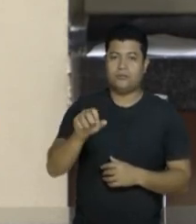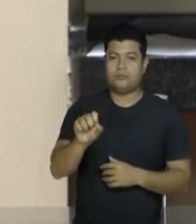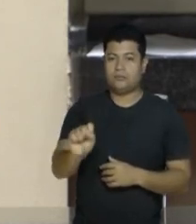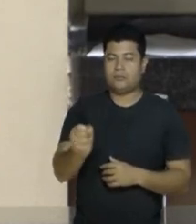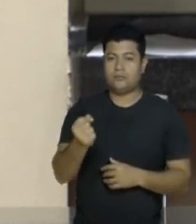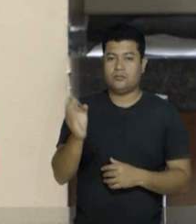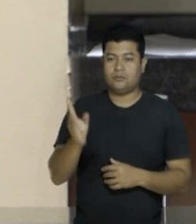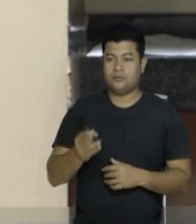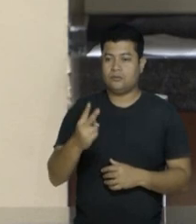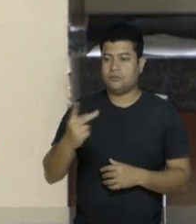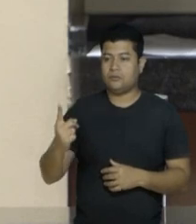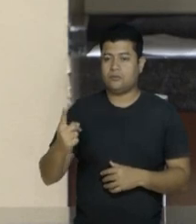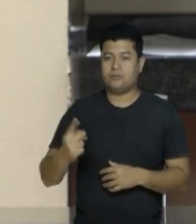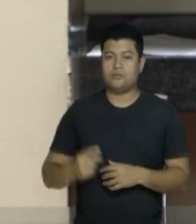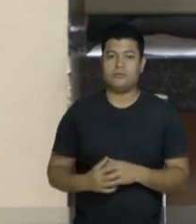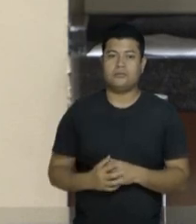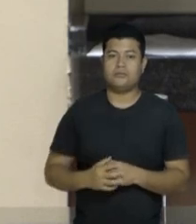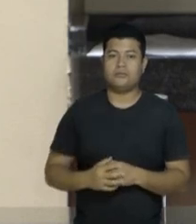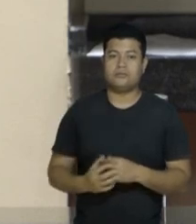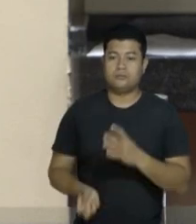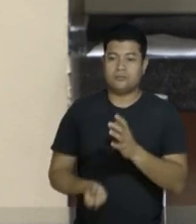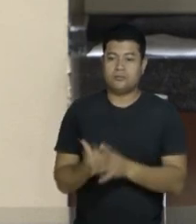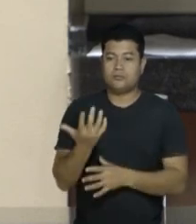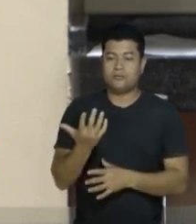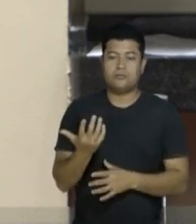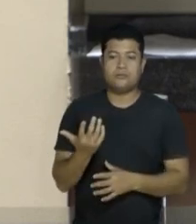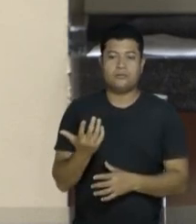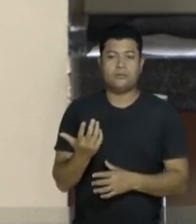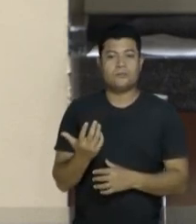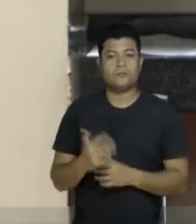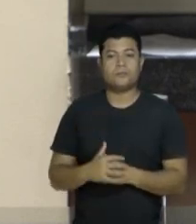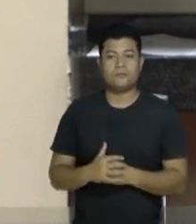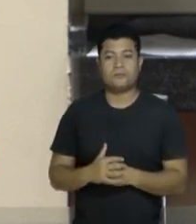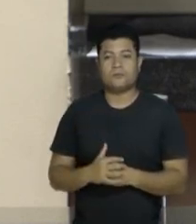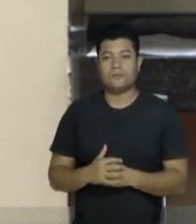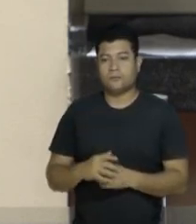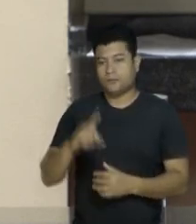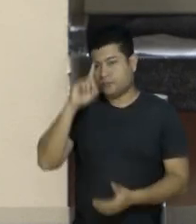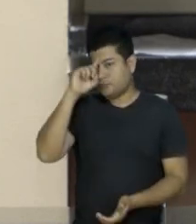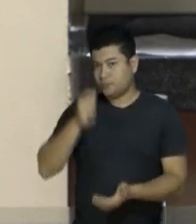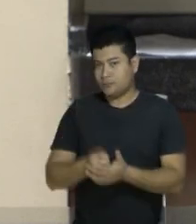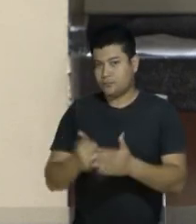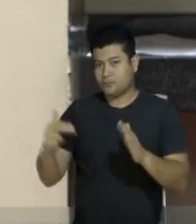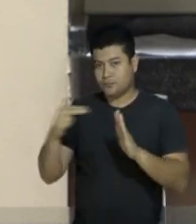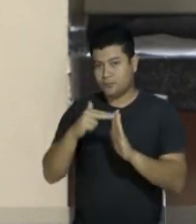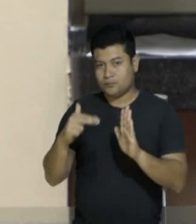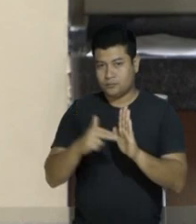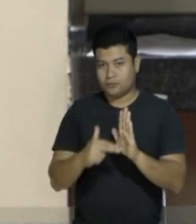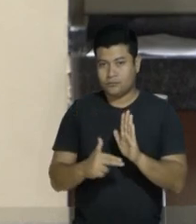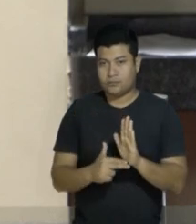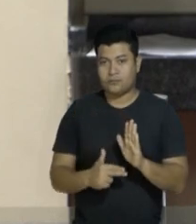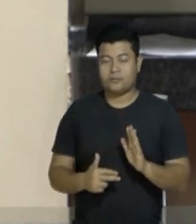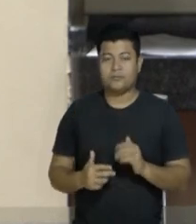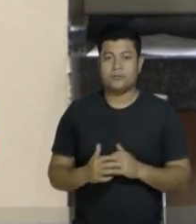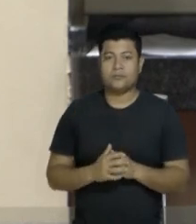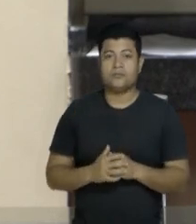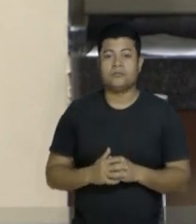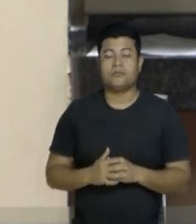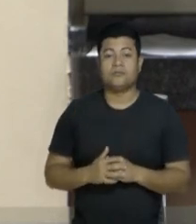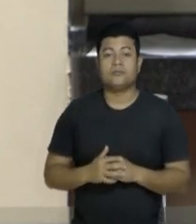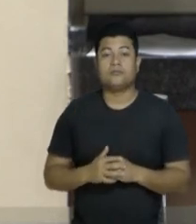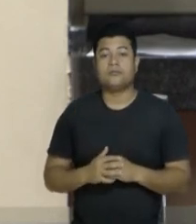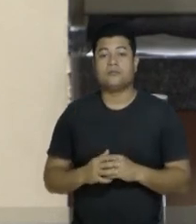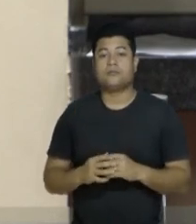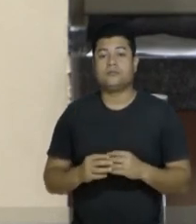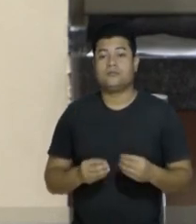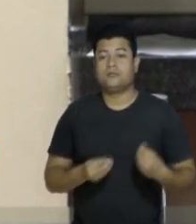18.278/2021, que consolida os atos normativos que concedem o título